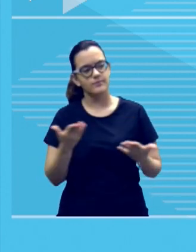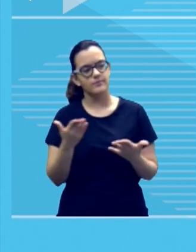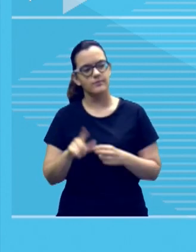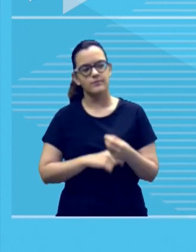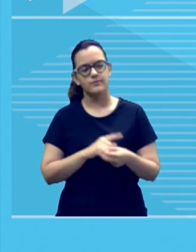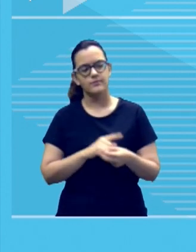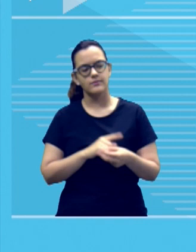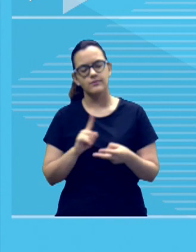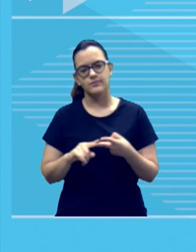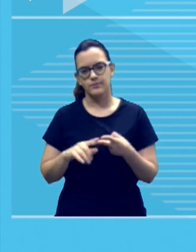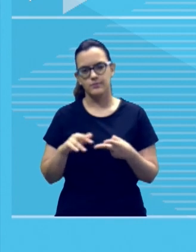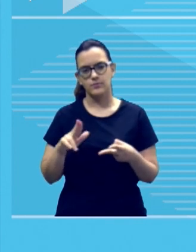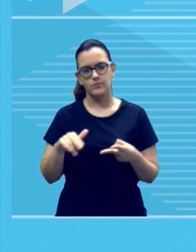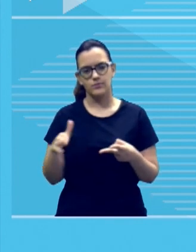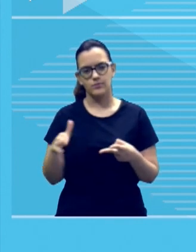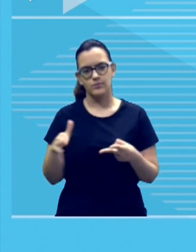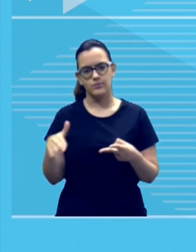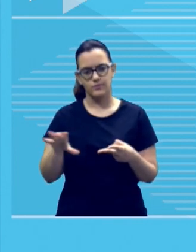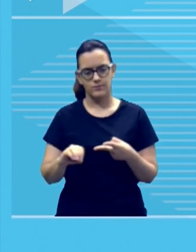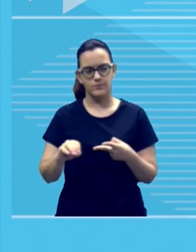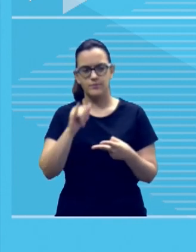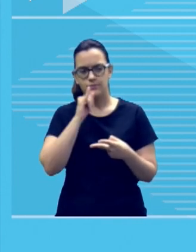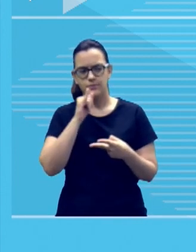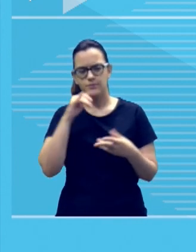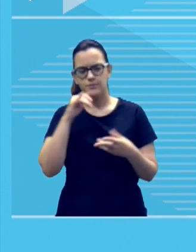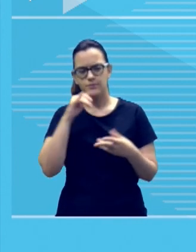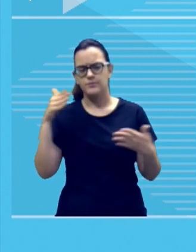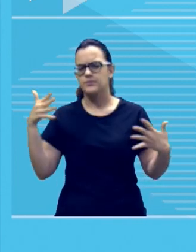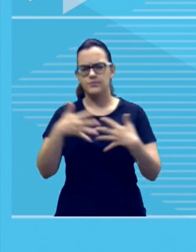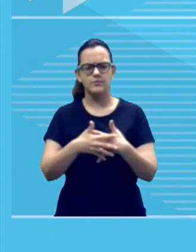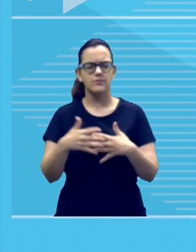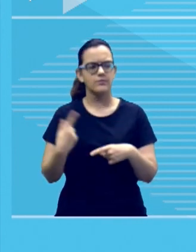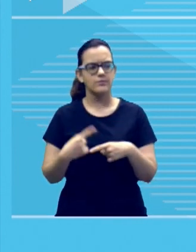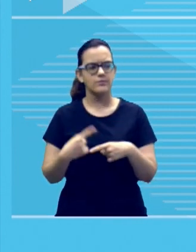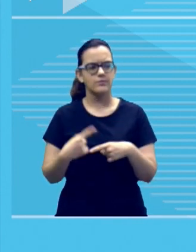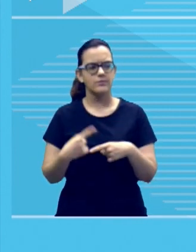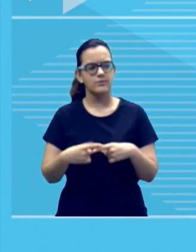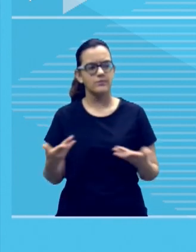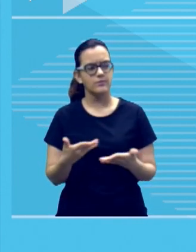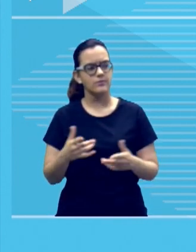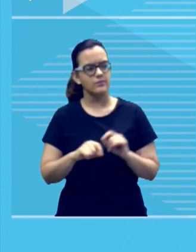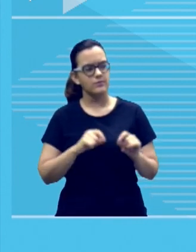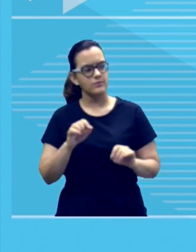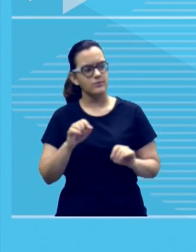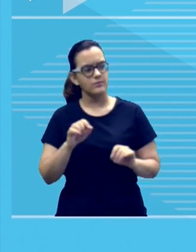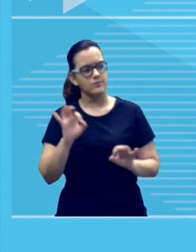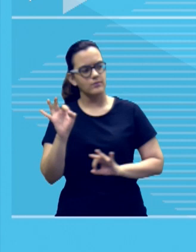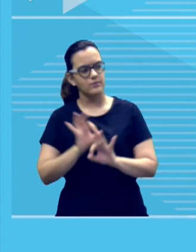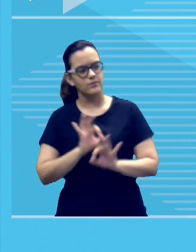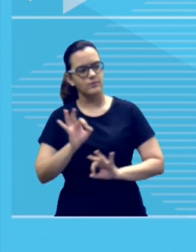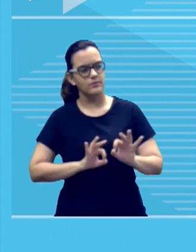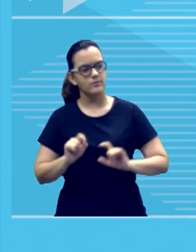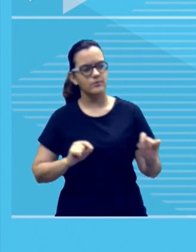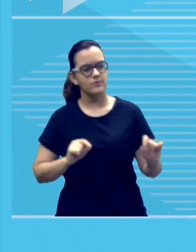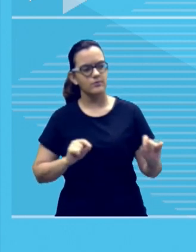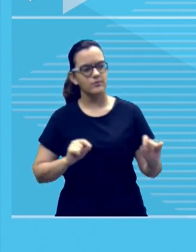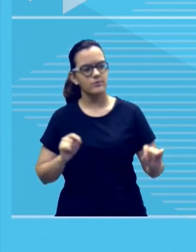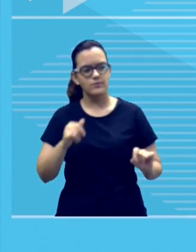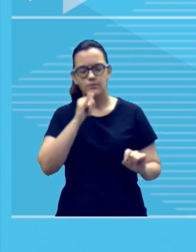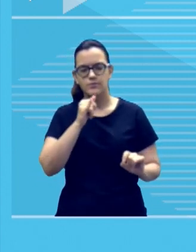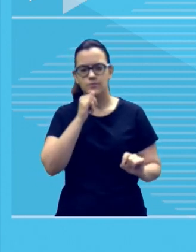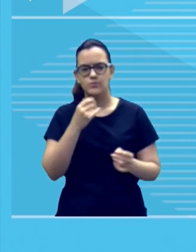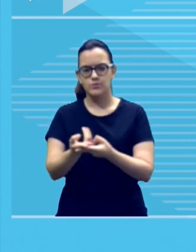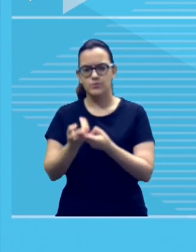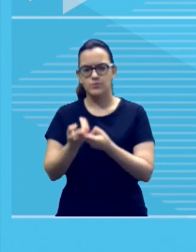porque Professor vamos lá aqui é um é pessoal e aqui é um fenol então aqui você tem um